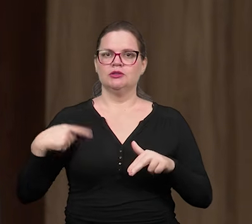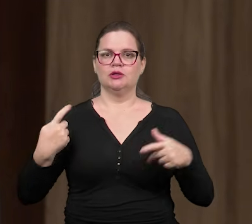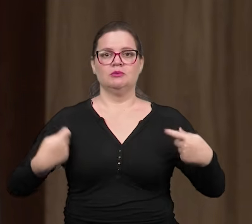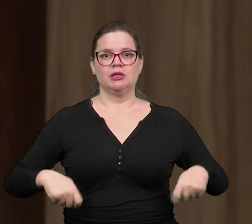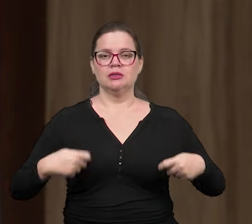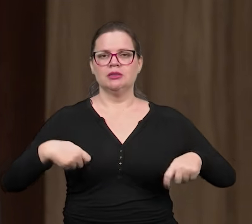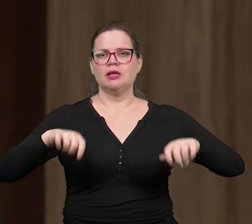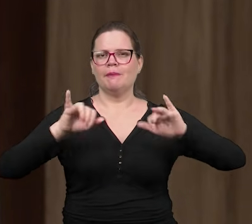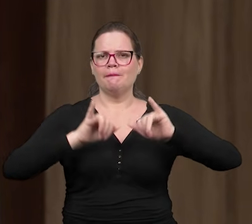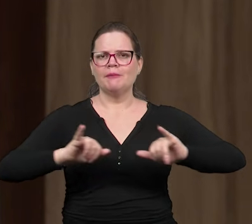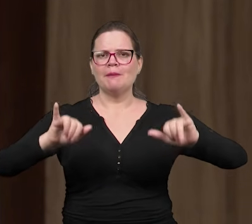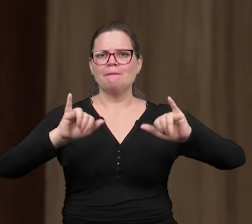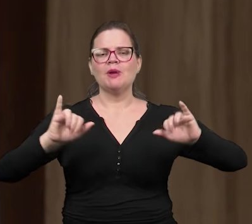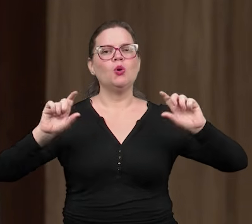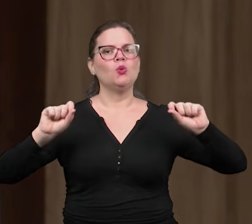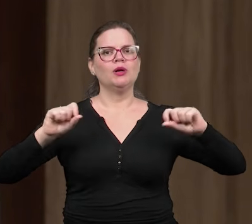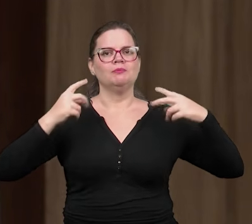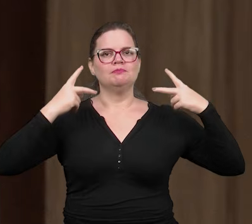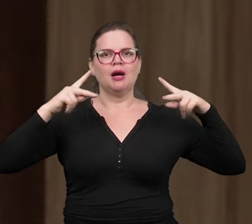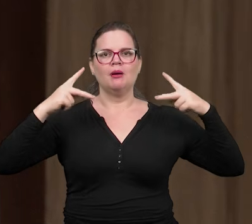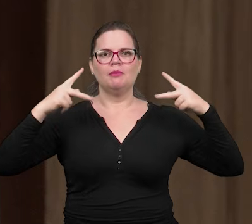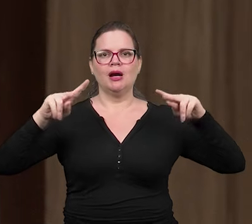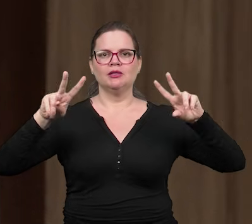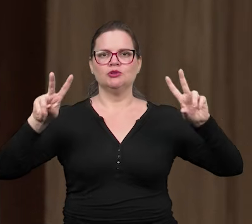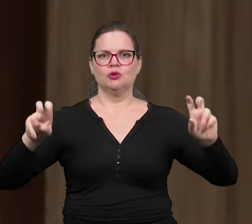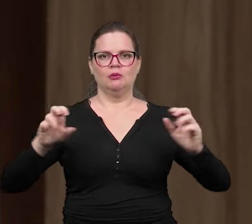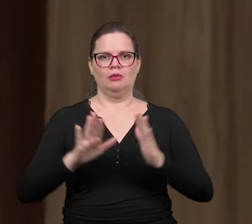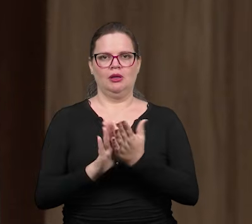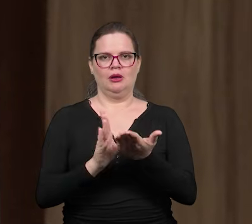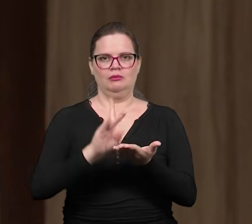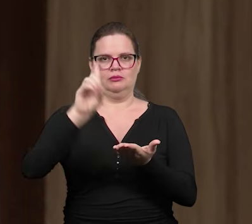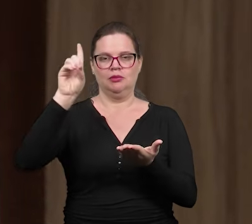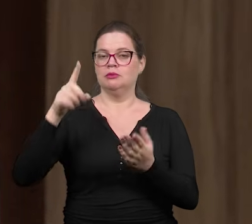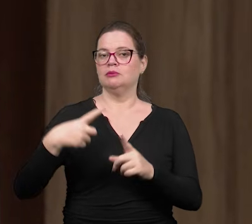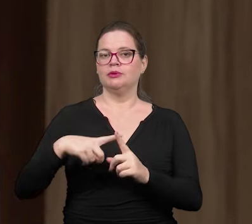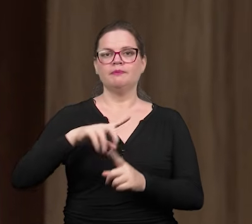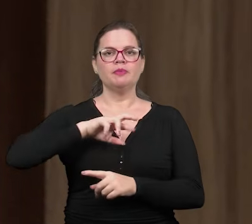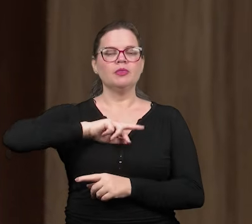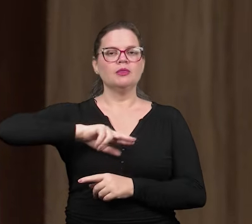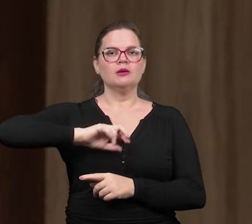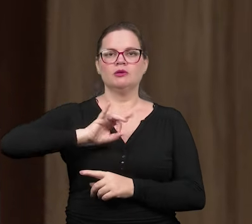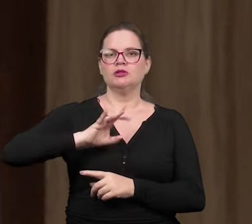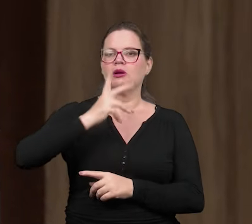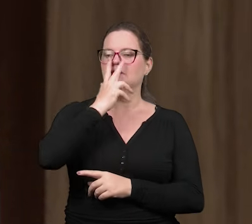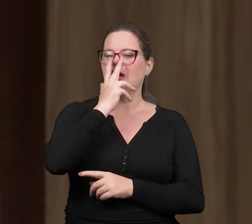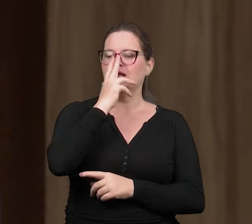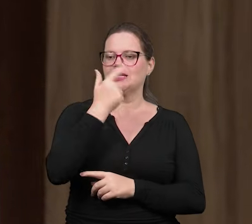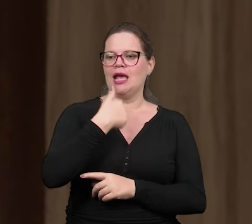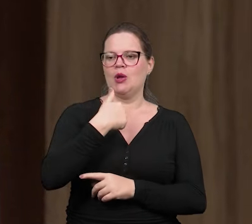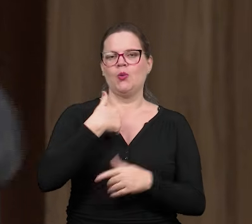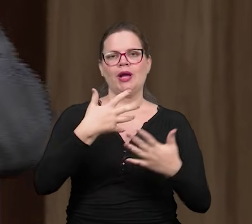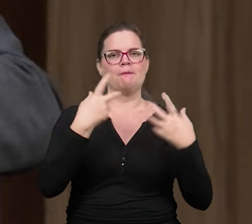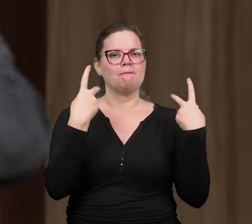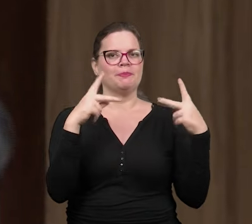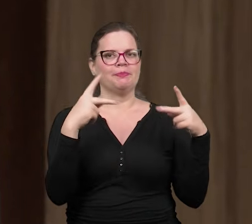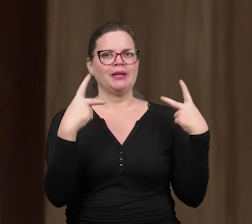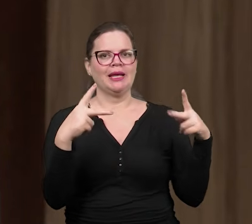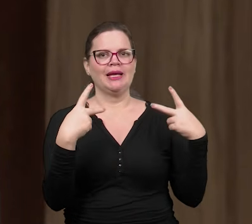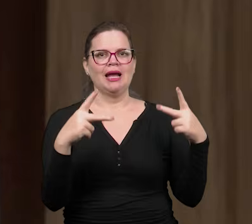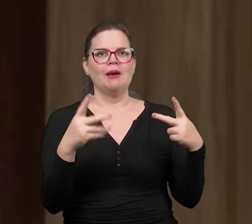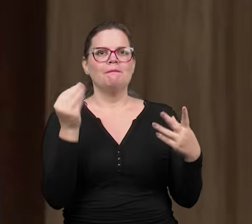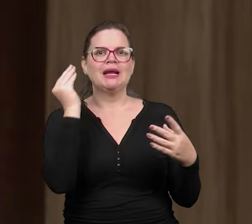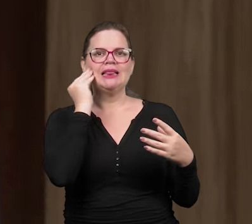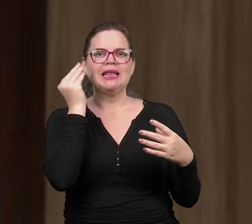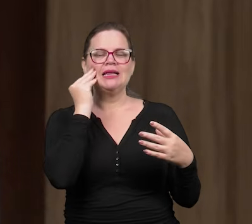palavra de Deus. A pregação da palavra de Deus não é apenas um interesse de ampliar